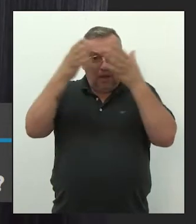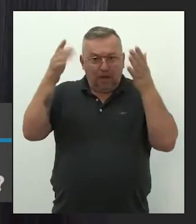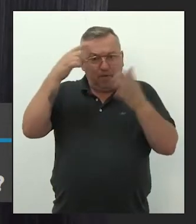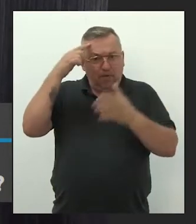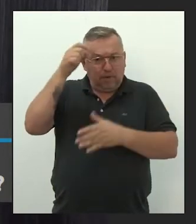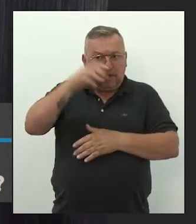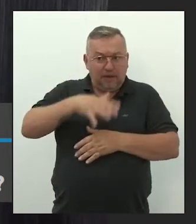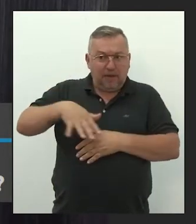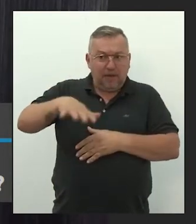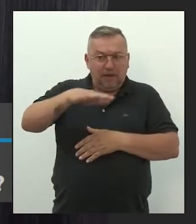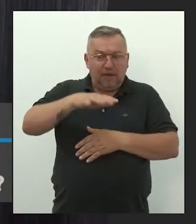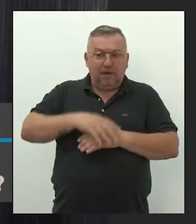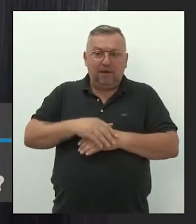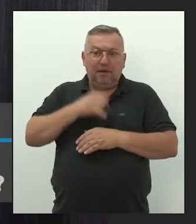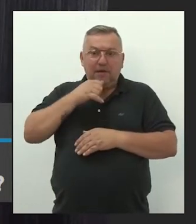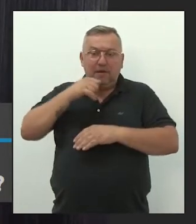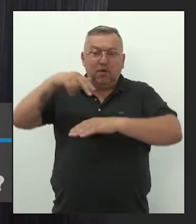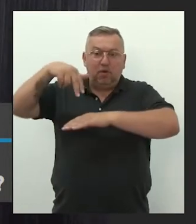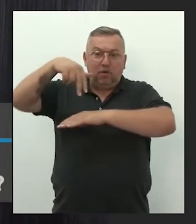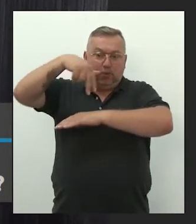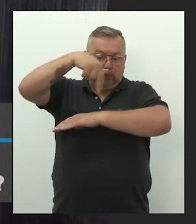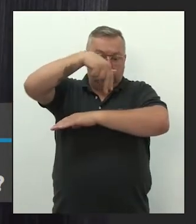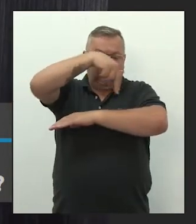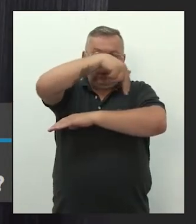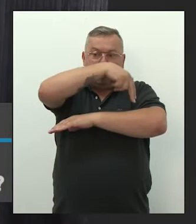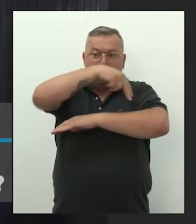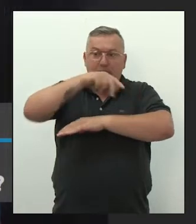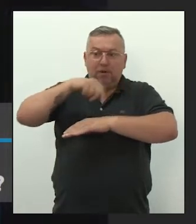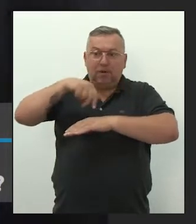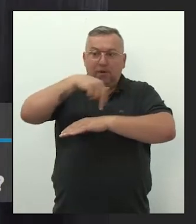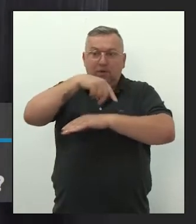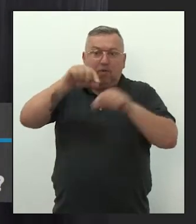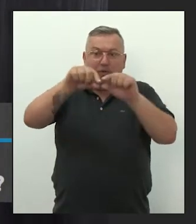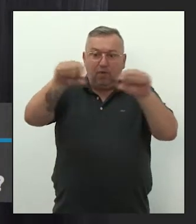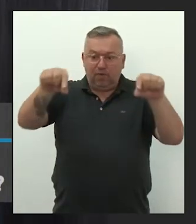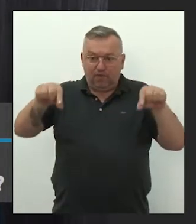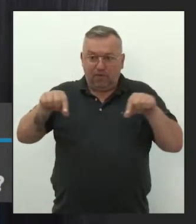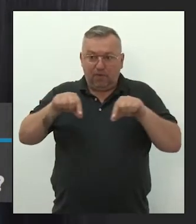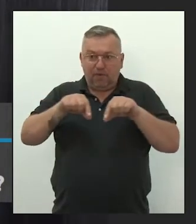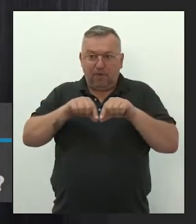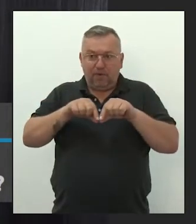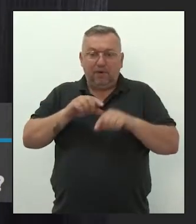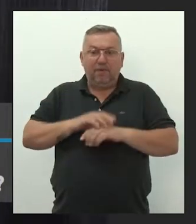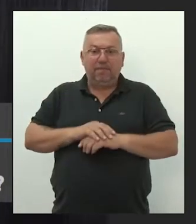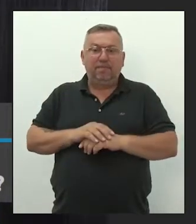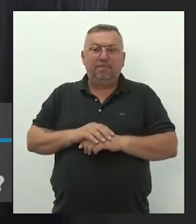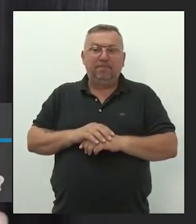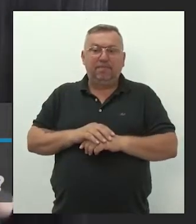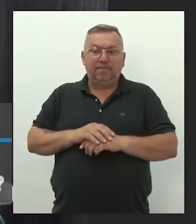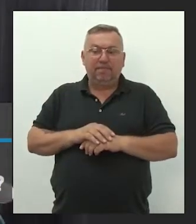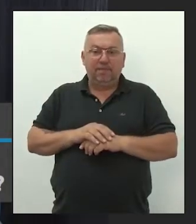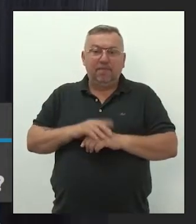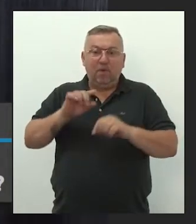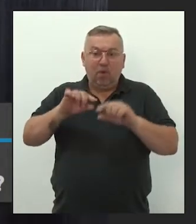na área. Por exemplo, caminhar sobre a mureta do jardim. Ou seja, eu estou caminhando só em volta da mureta do jardinzinho. Então, como